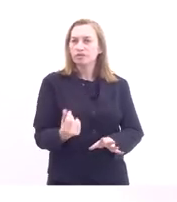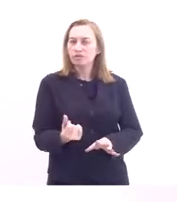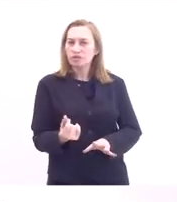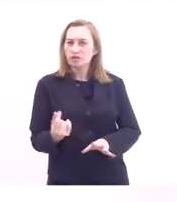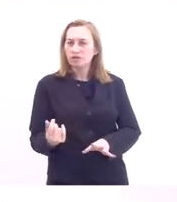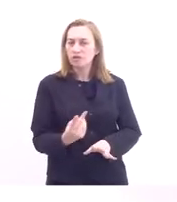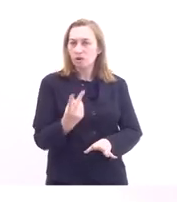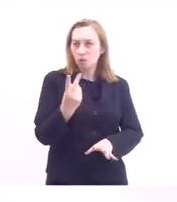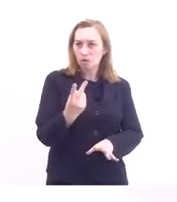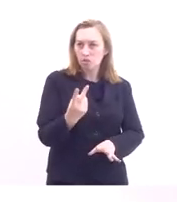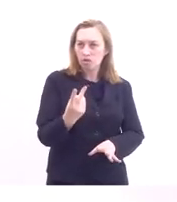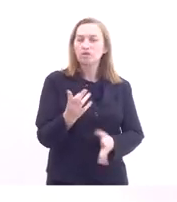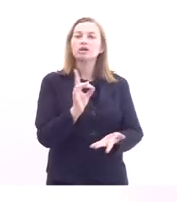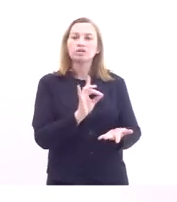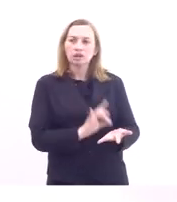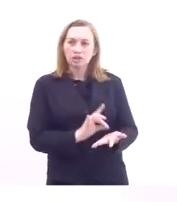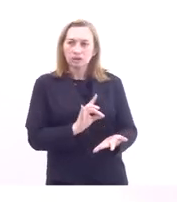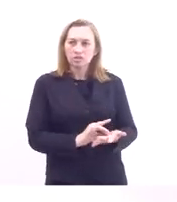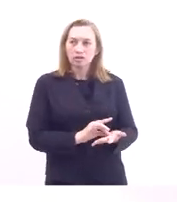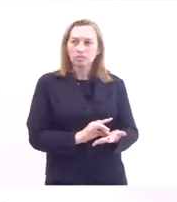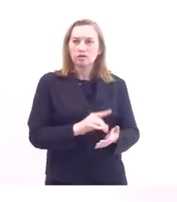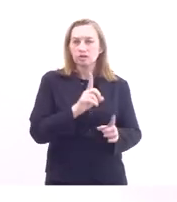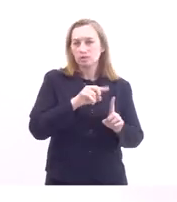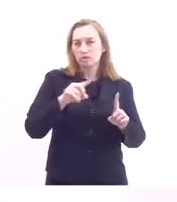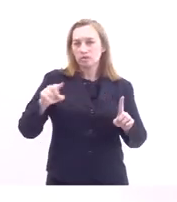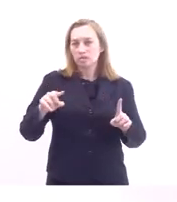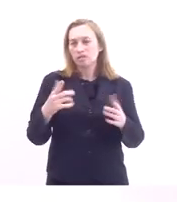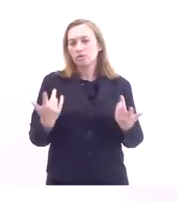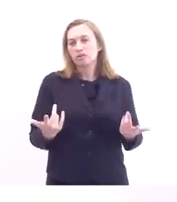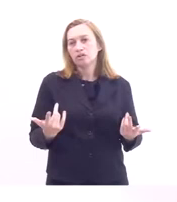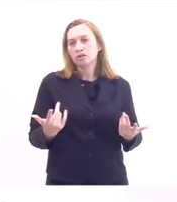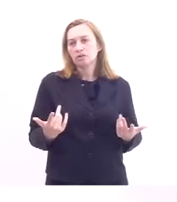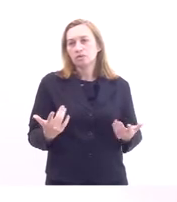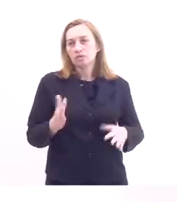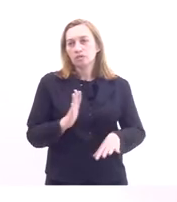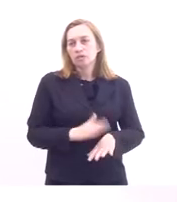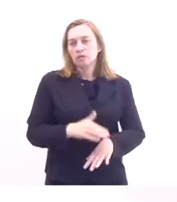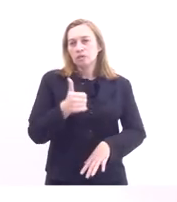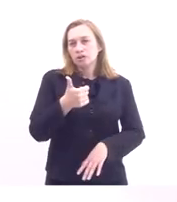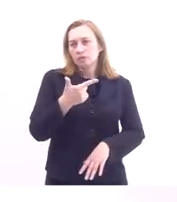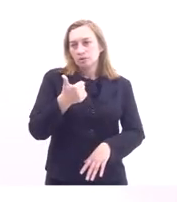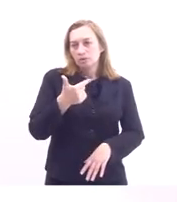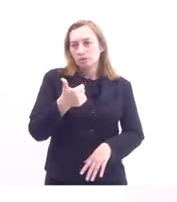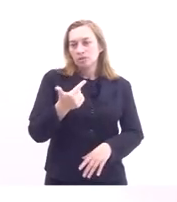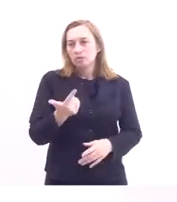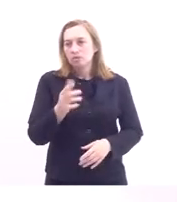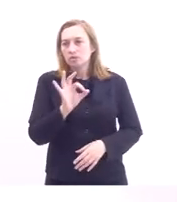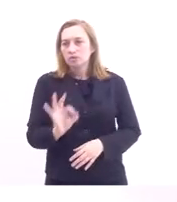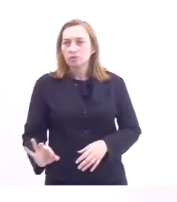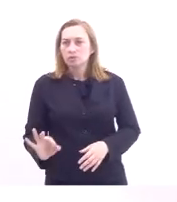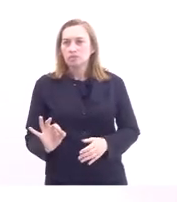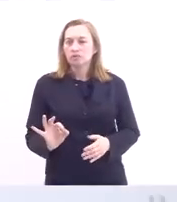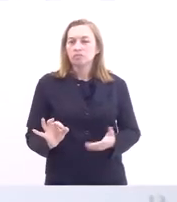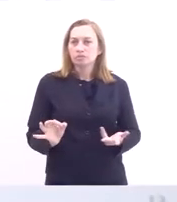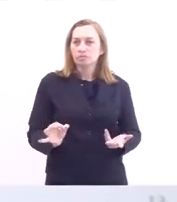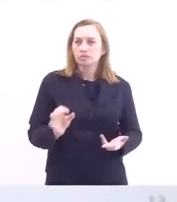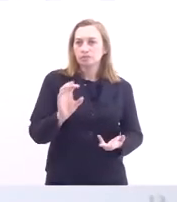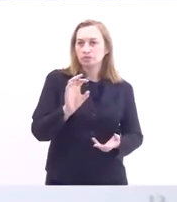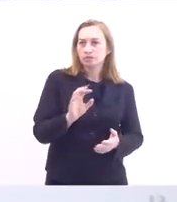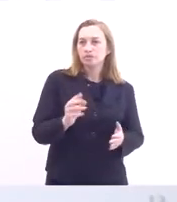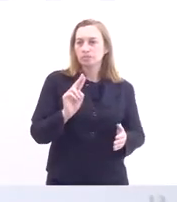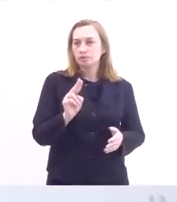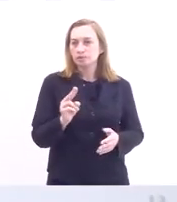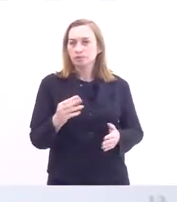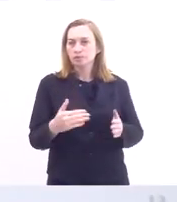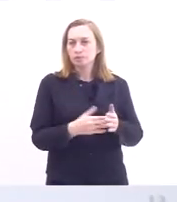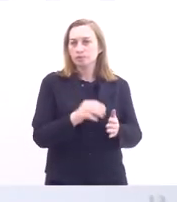2021, a gente, na verdade, teria uma variação nominal mais próxima de 12% e uma variação real de zero, né?